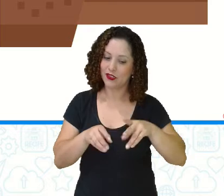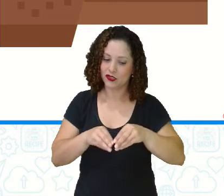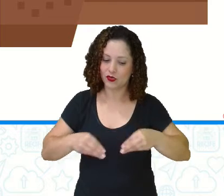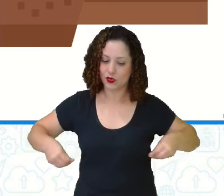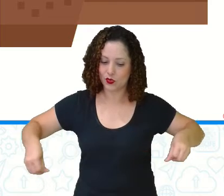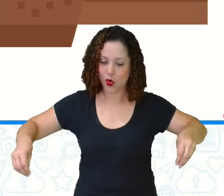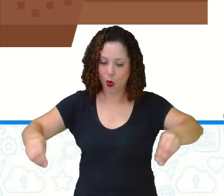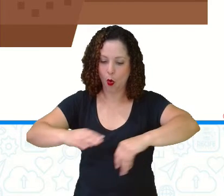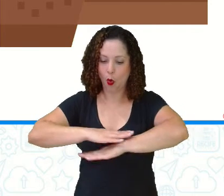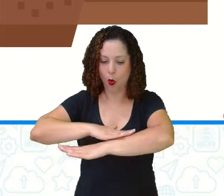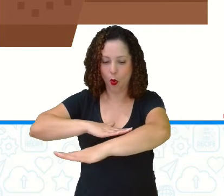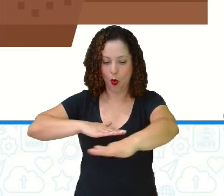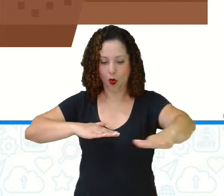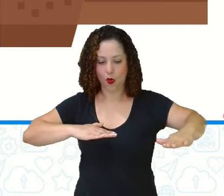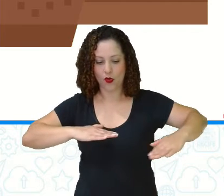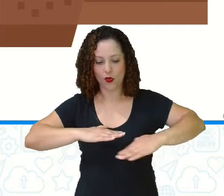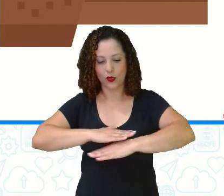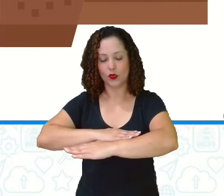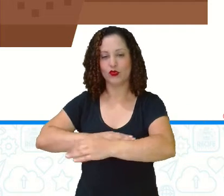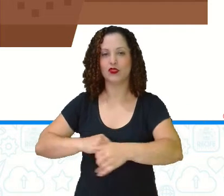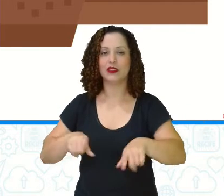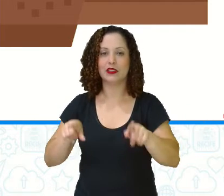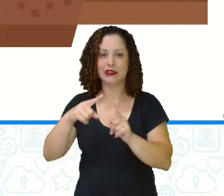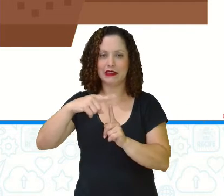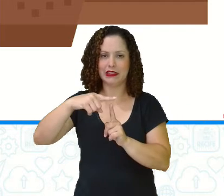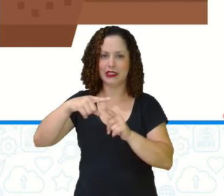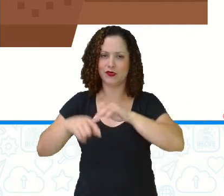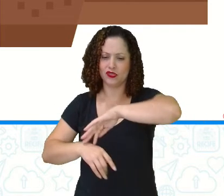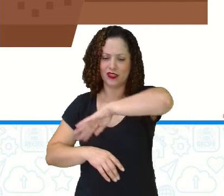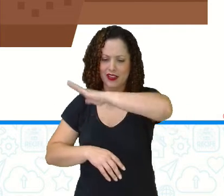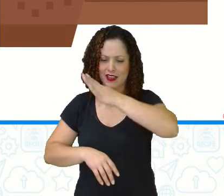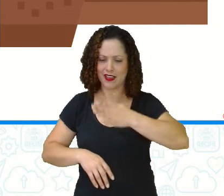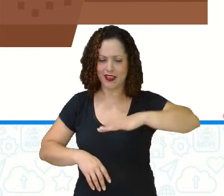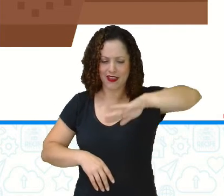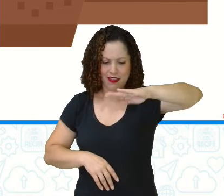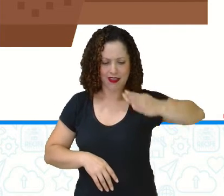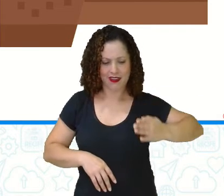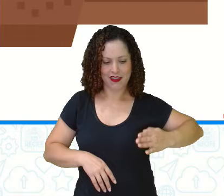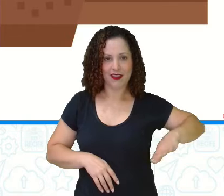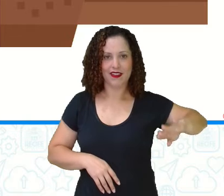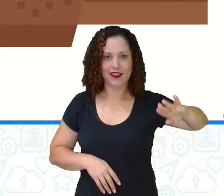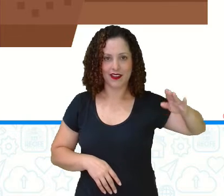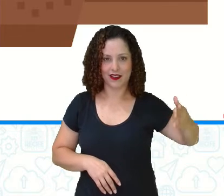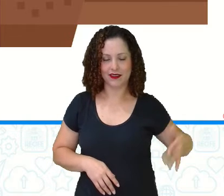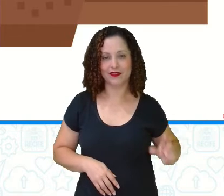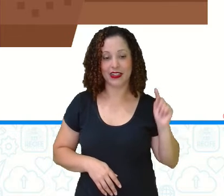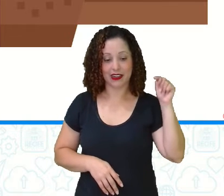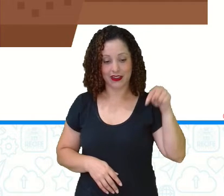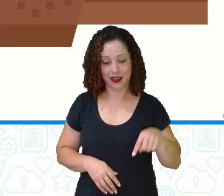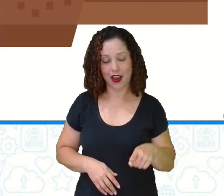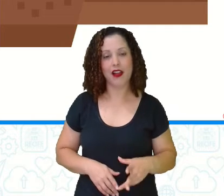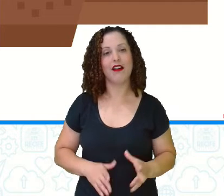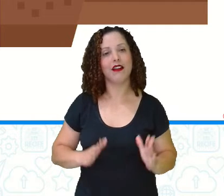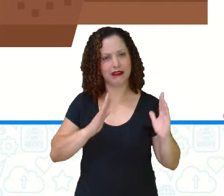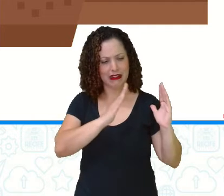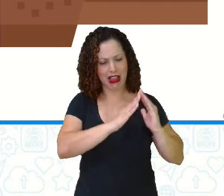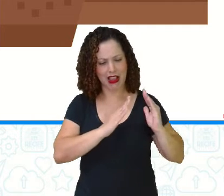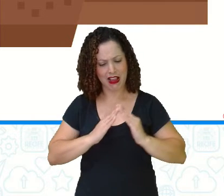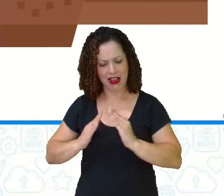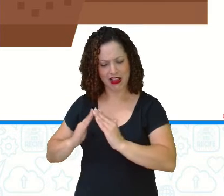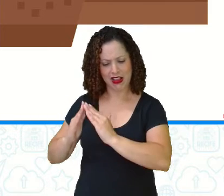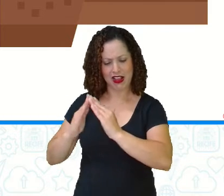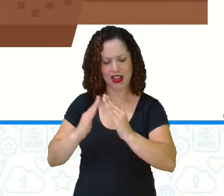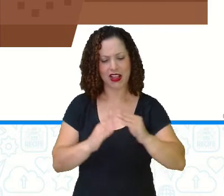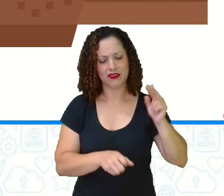solo e pelas formas de relevo. É nela que habitamos, construímos nossas sociedades,